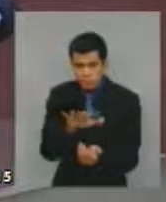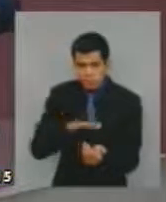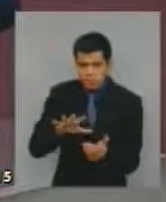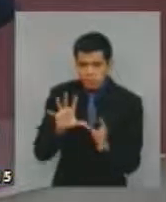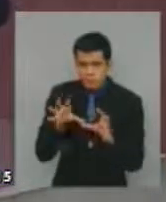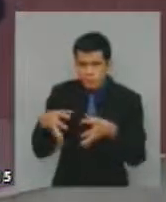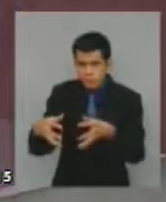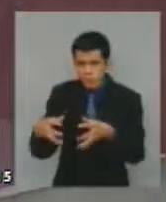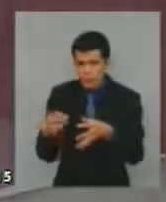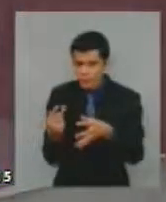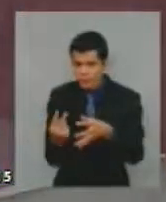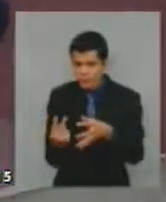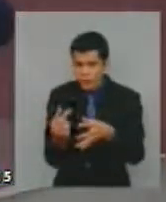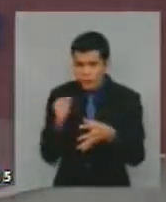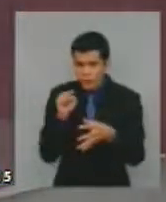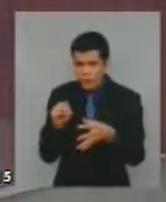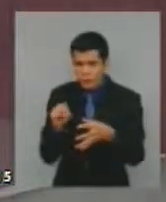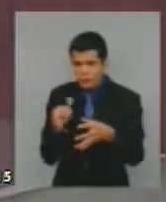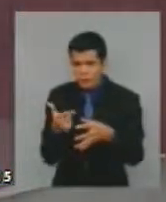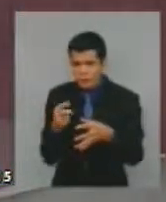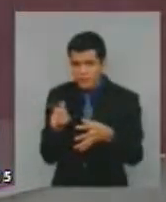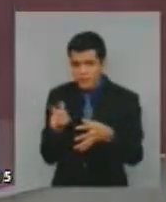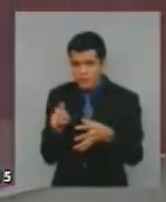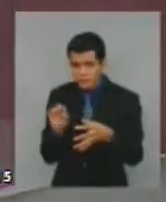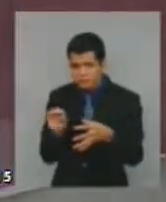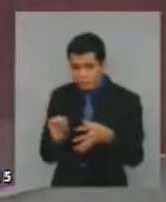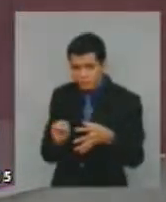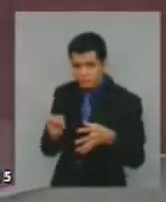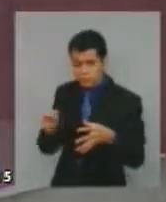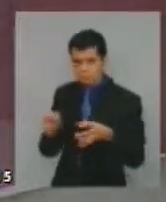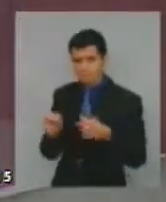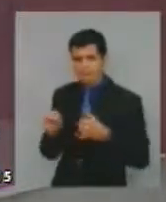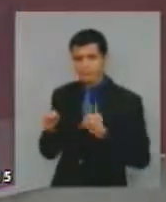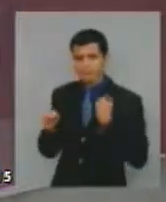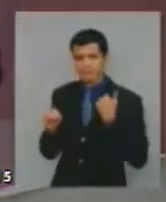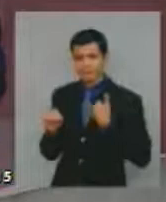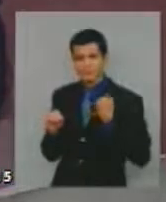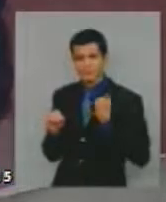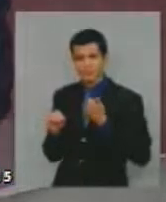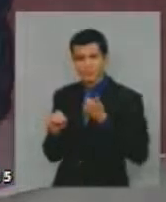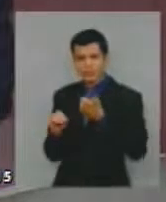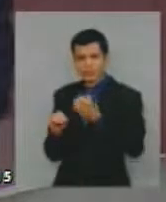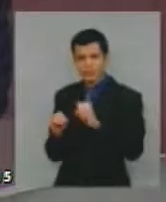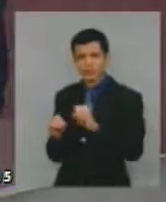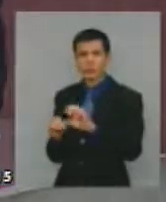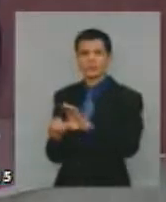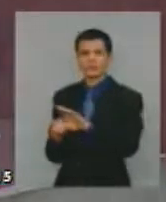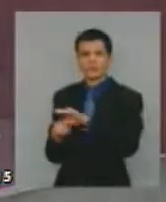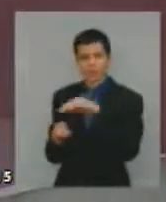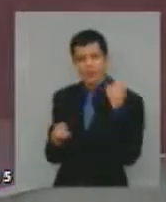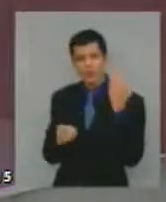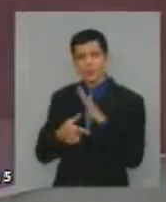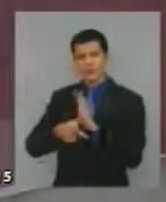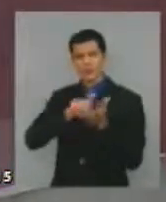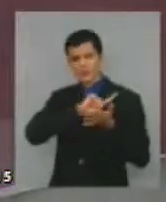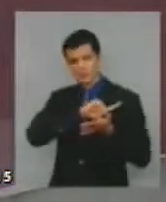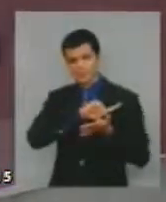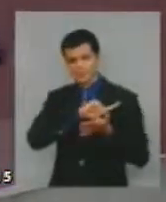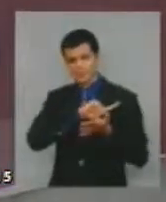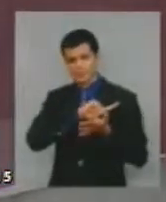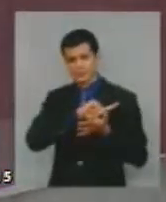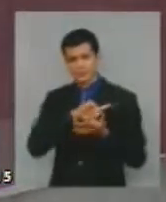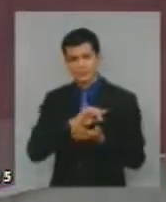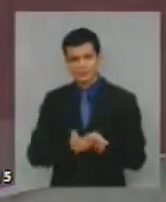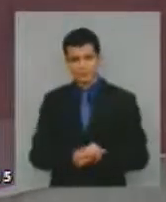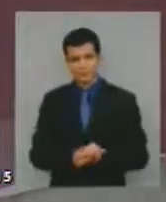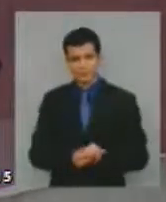2,25 não alcançarão os 18 anos. Portanto, terão suas vidas ceifadas, interrompidas, já vou